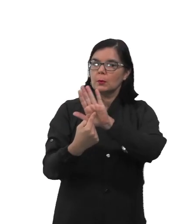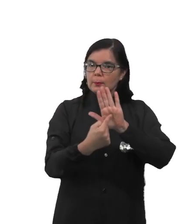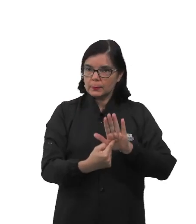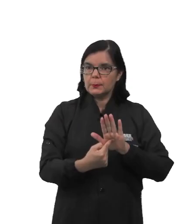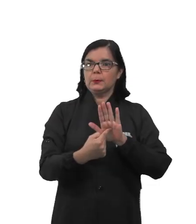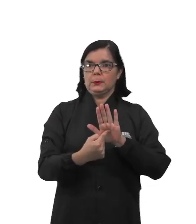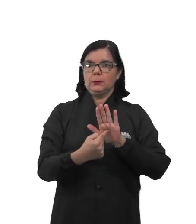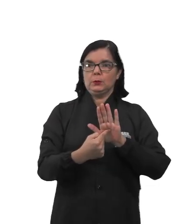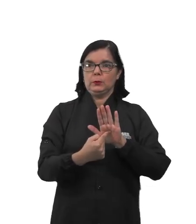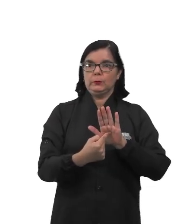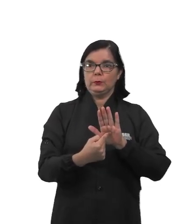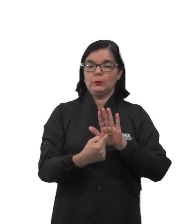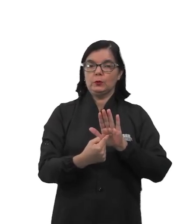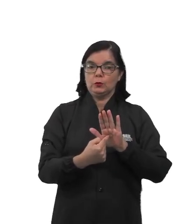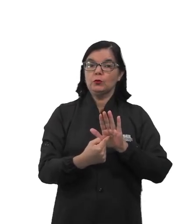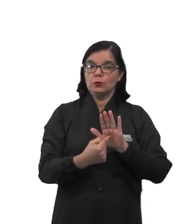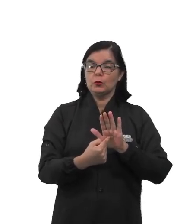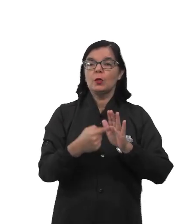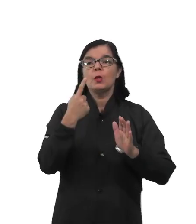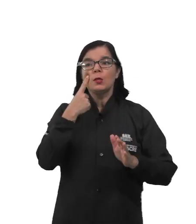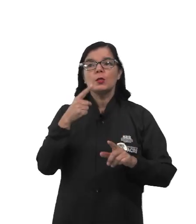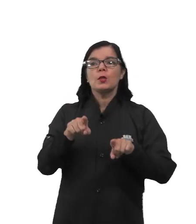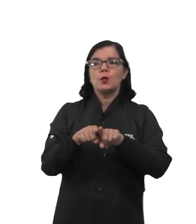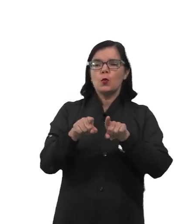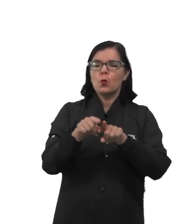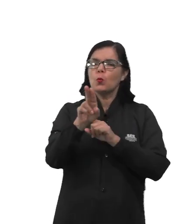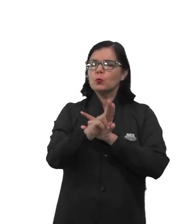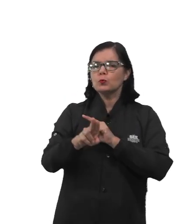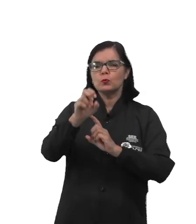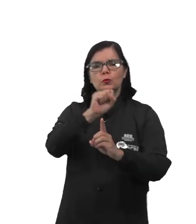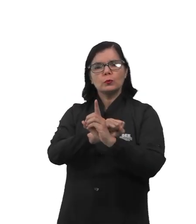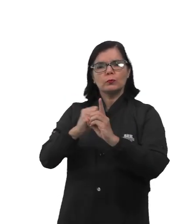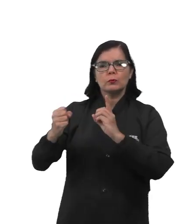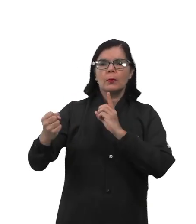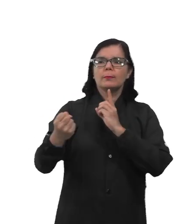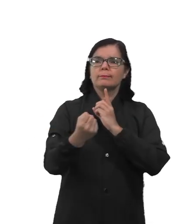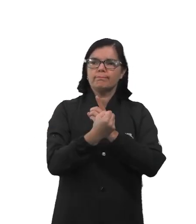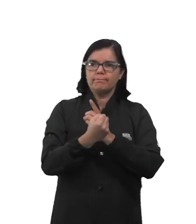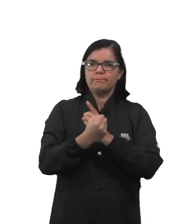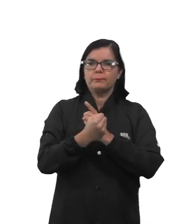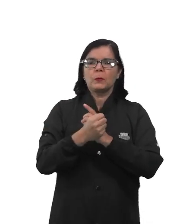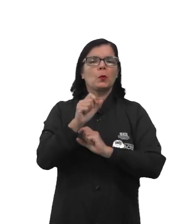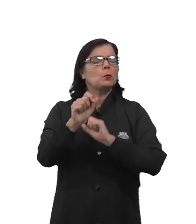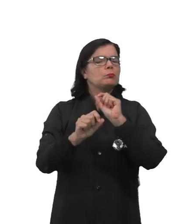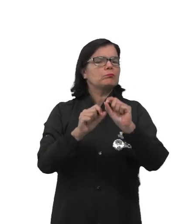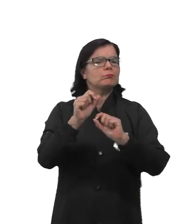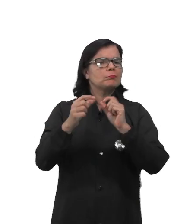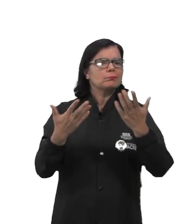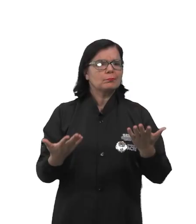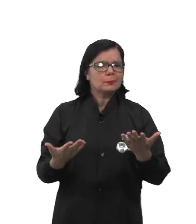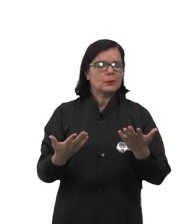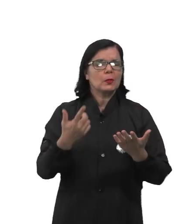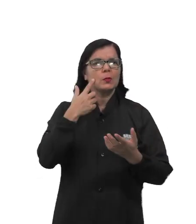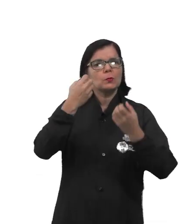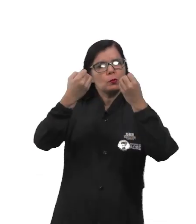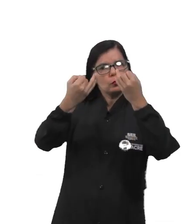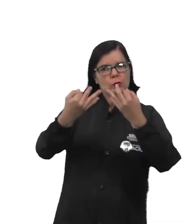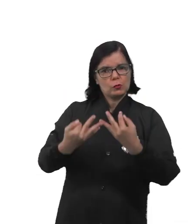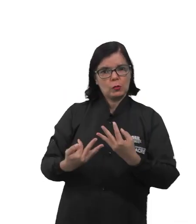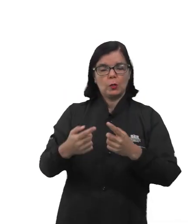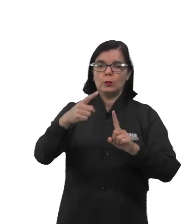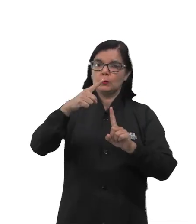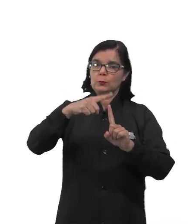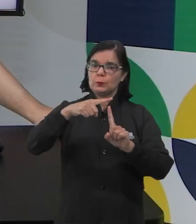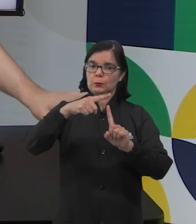elementos constitutivos que condicionam o seu uso em sociedade. O que é isso? Quando eu falo de